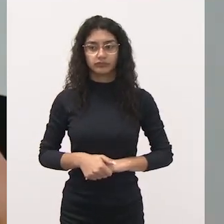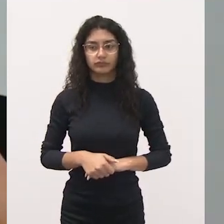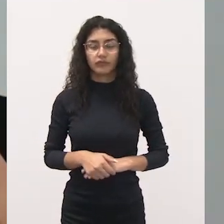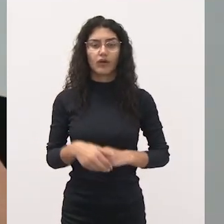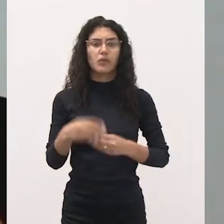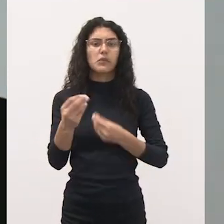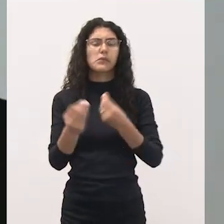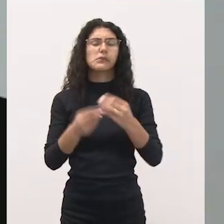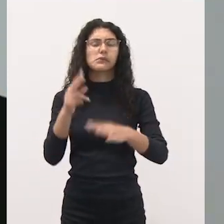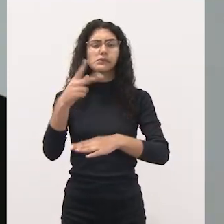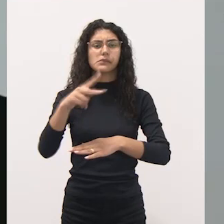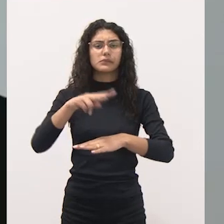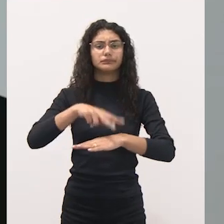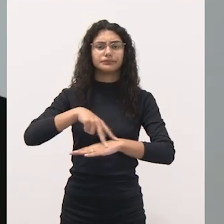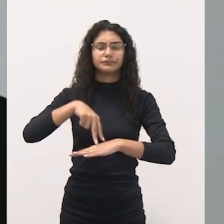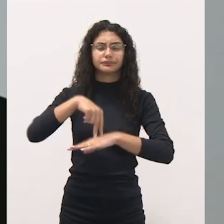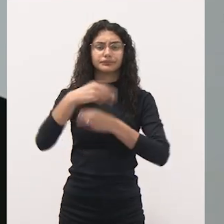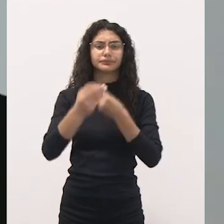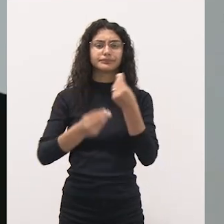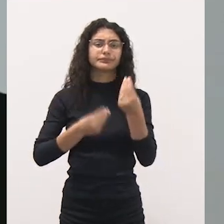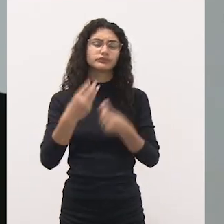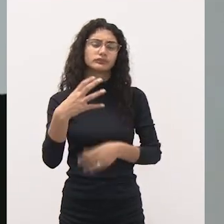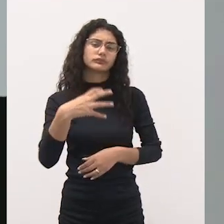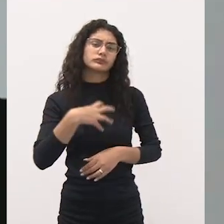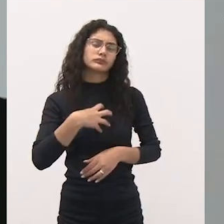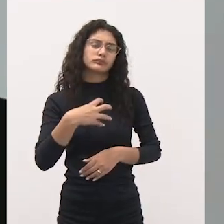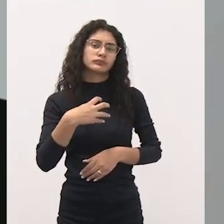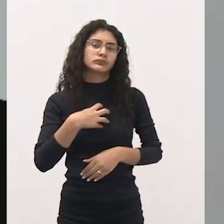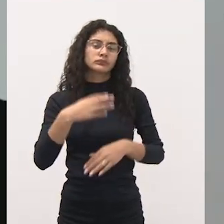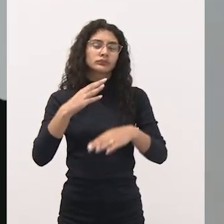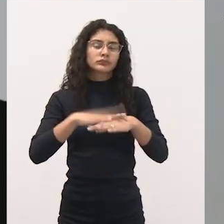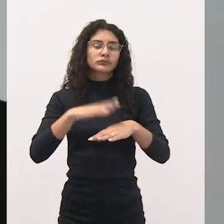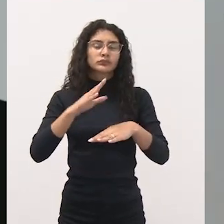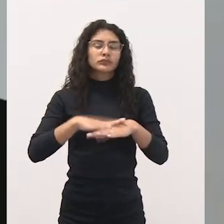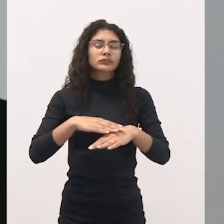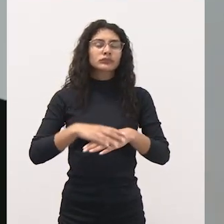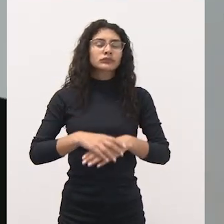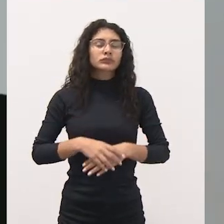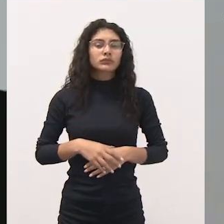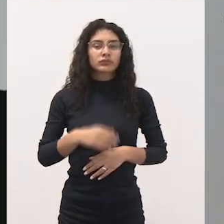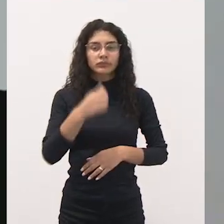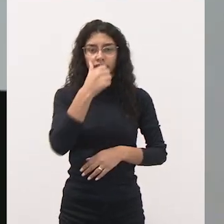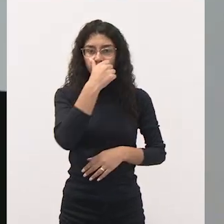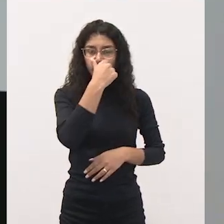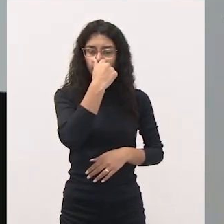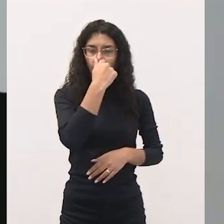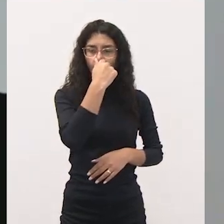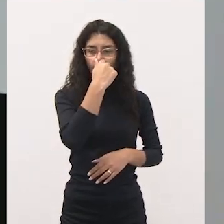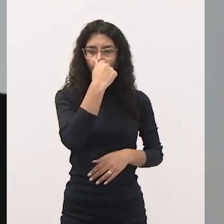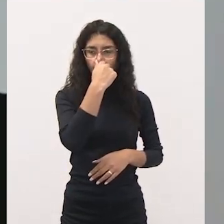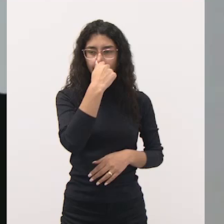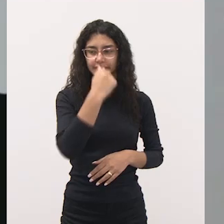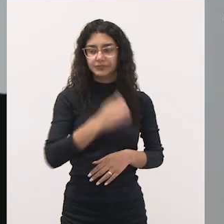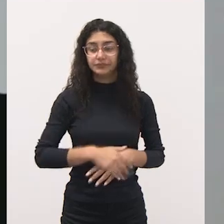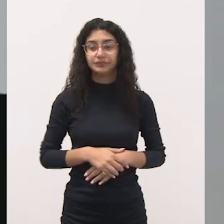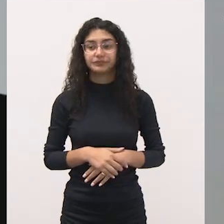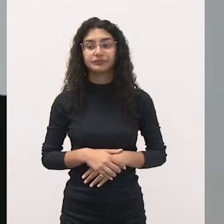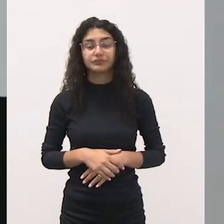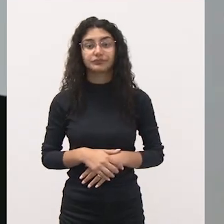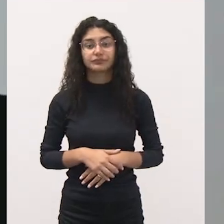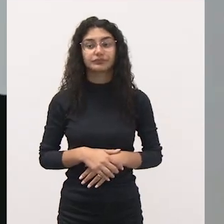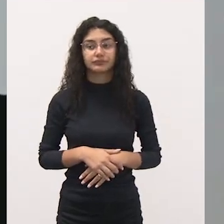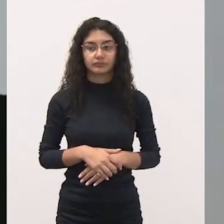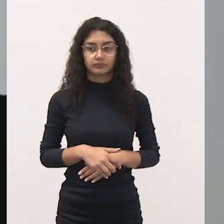seu posicionamento? De que forma poderia nos ajudar a contemplar essa questão? Como abordar a temática, né, de uma